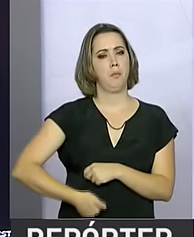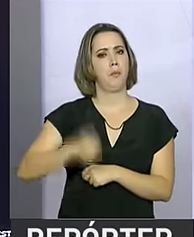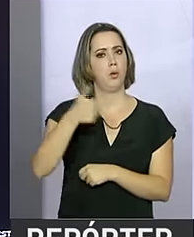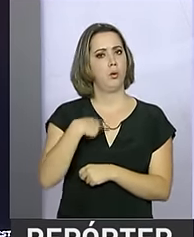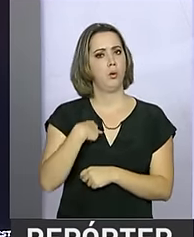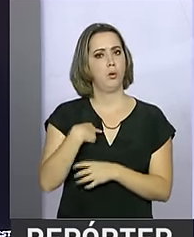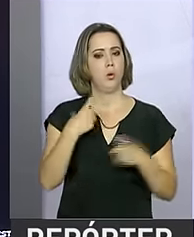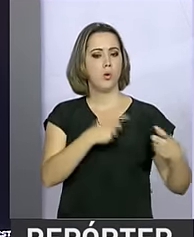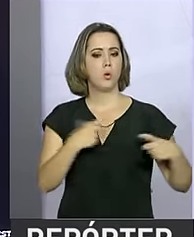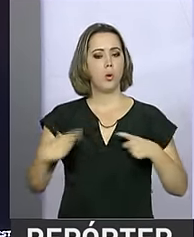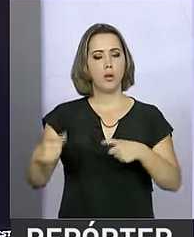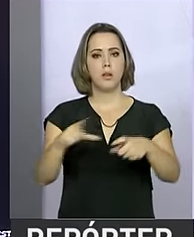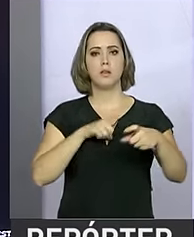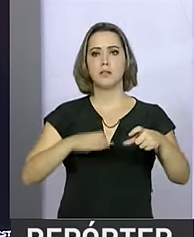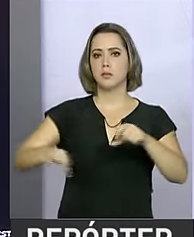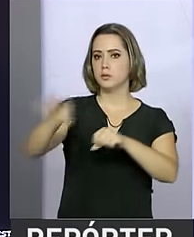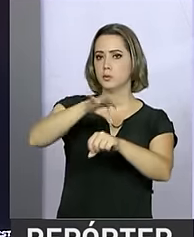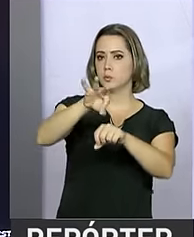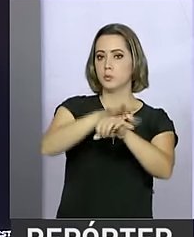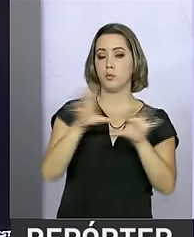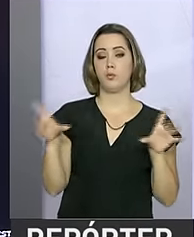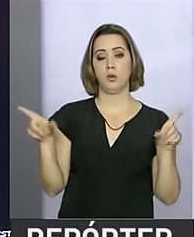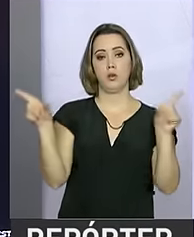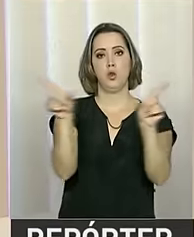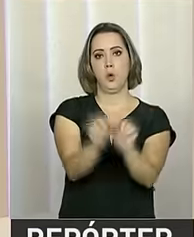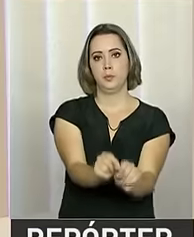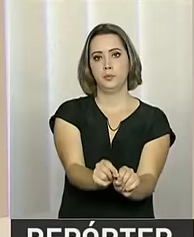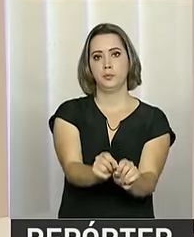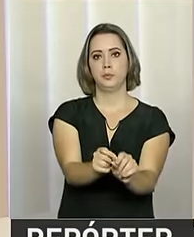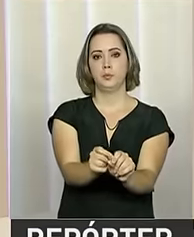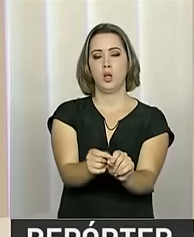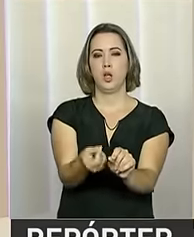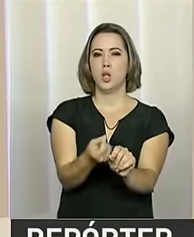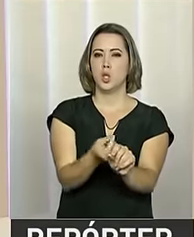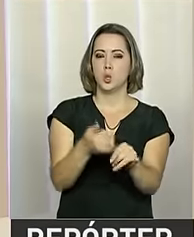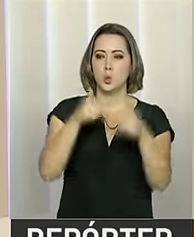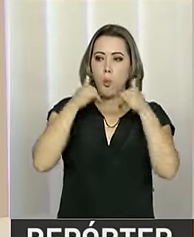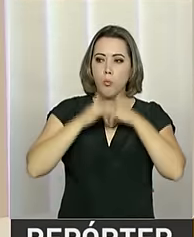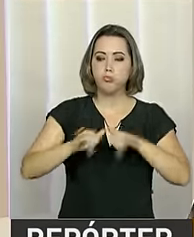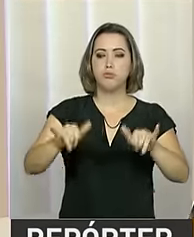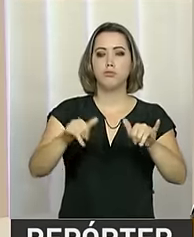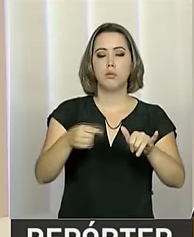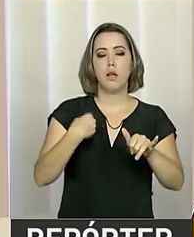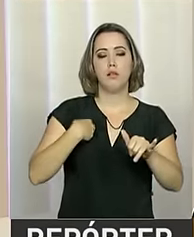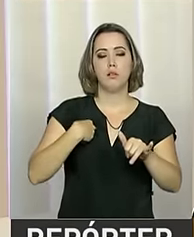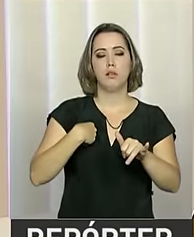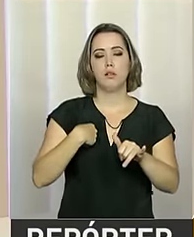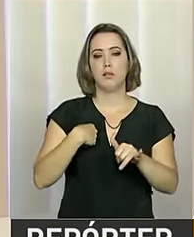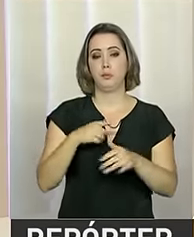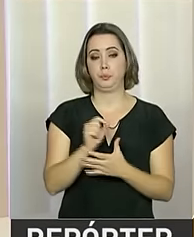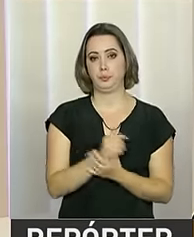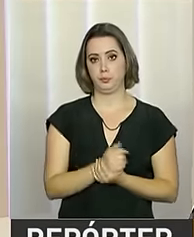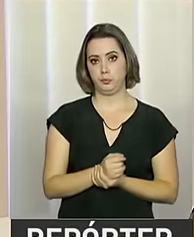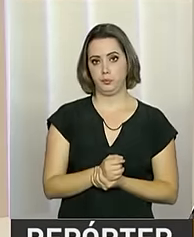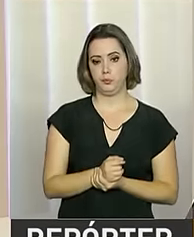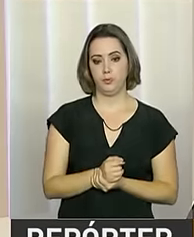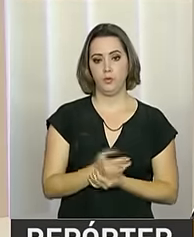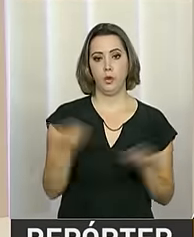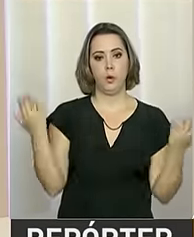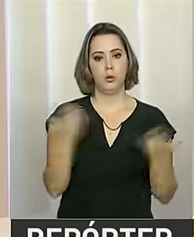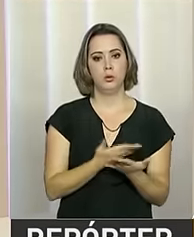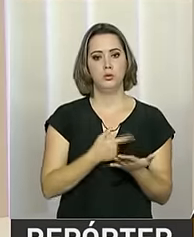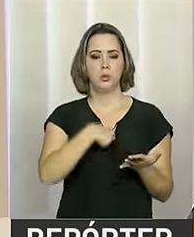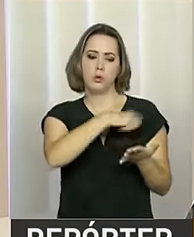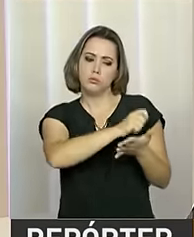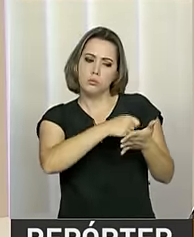Mosquito e diminuir a transmissão das doenças causadas por ele os esforços hoje que são manuais eles levam muito mais tempo